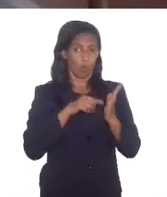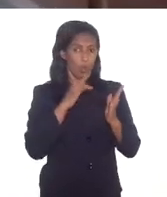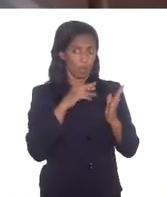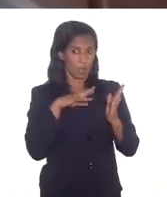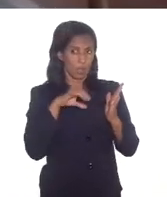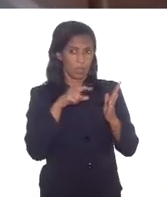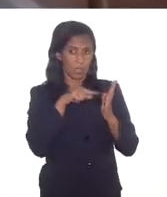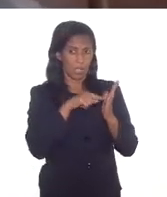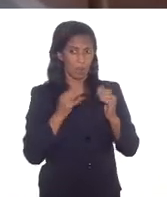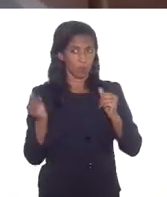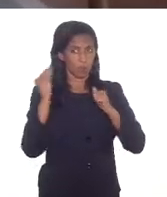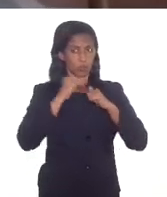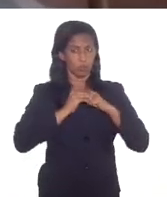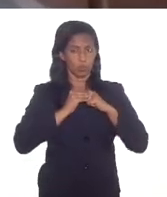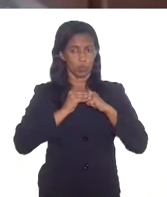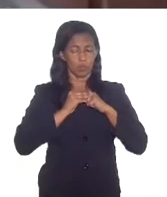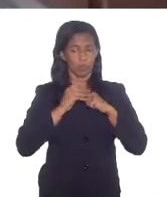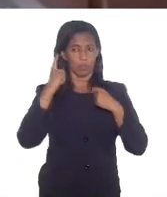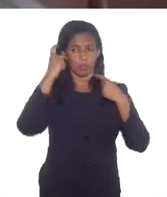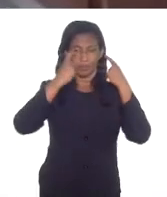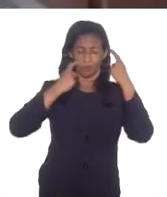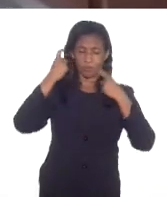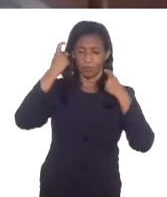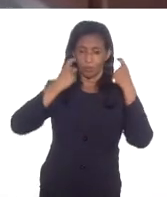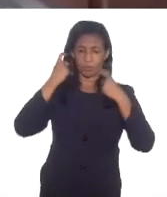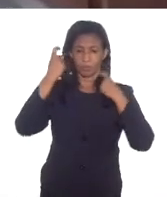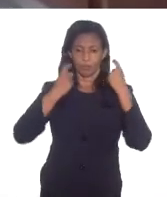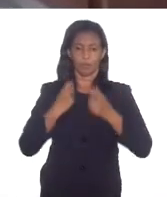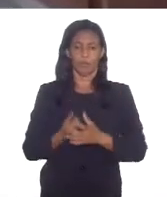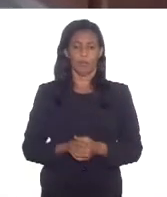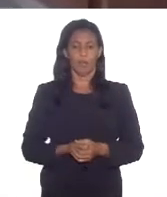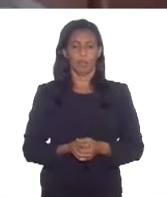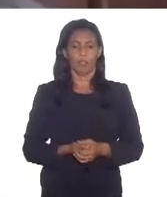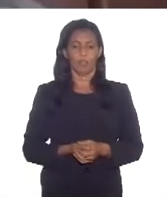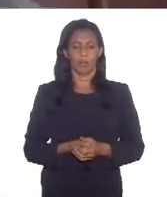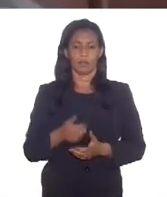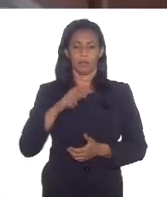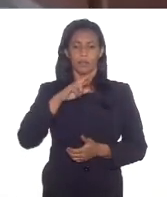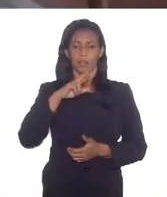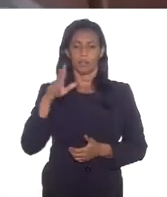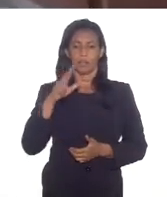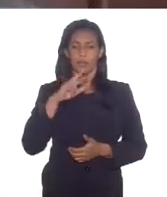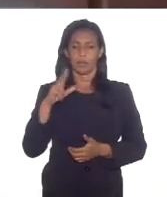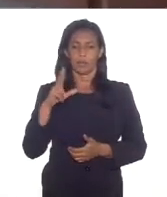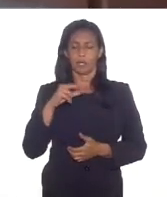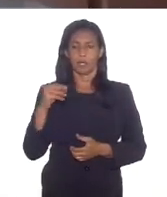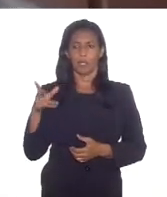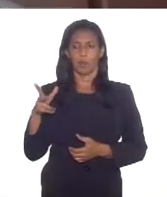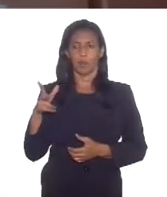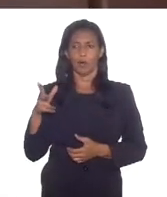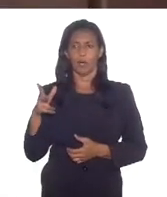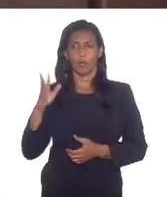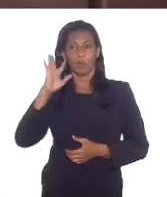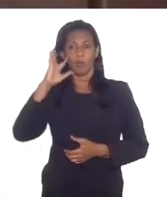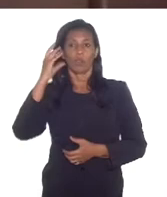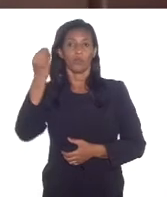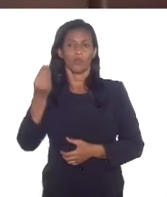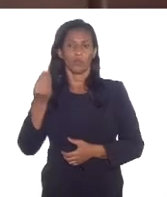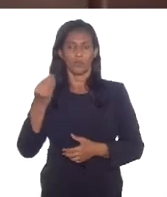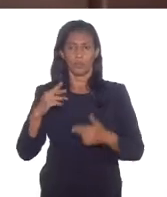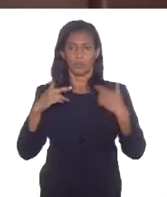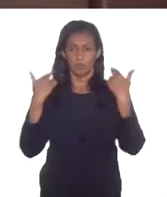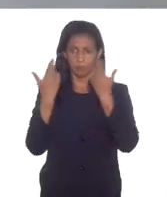do substitutivo e as preocupações que não foram dirimidas com a realização da audiência. Obrigada,